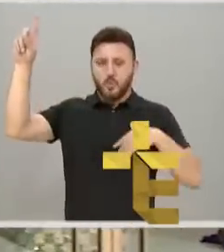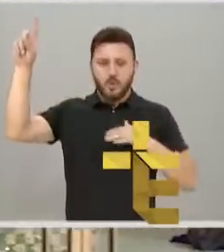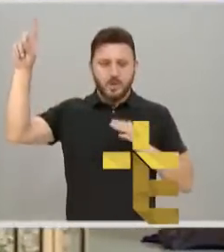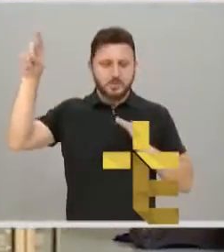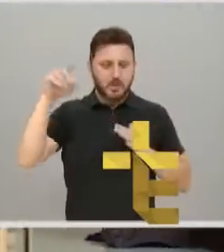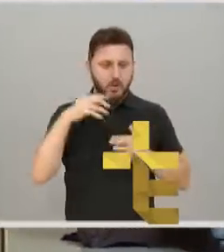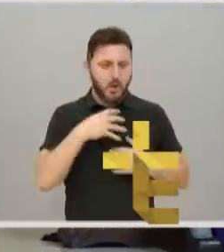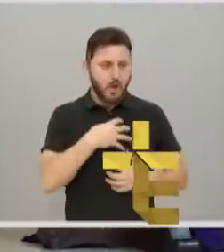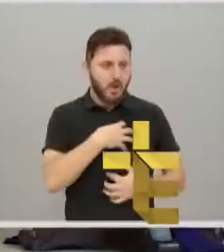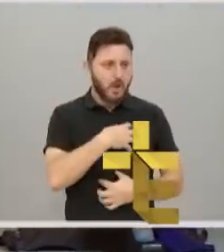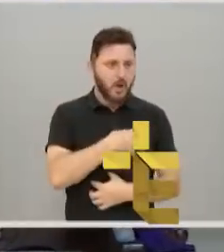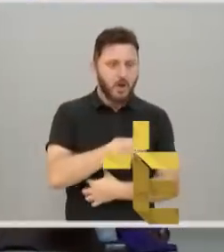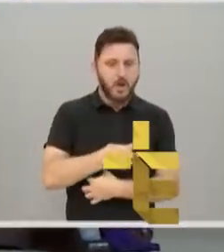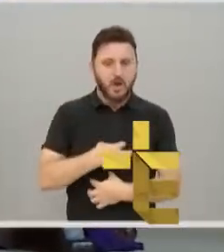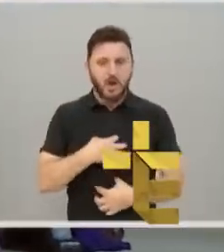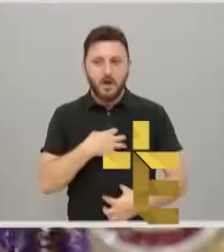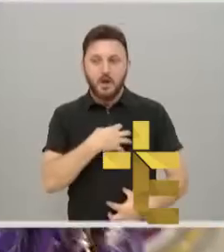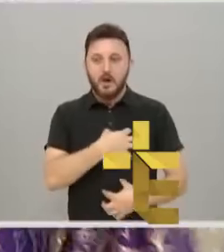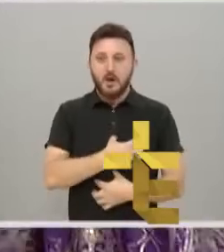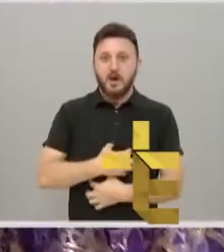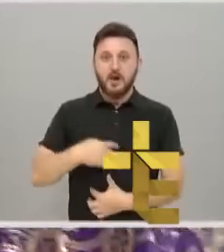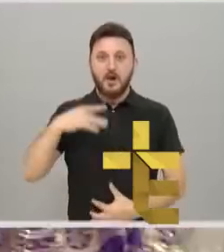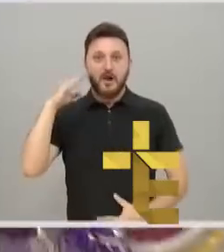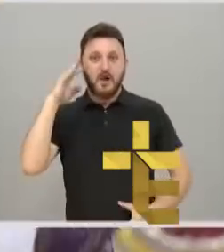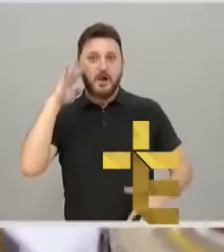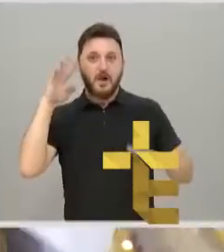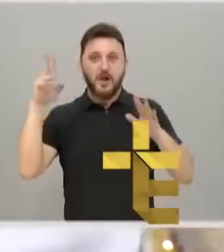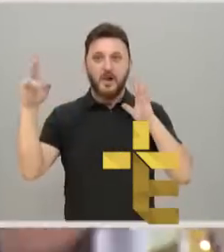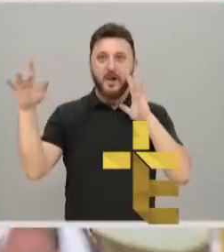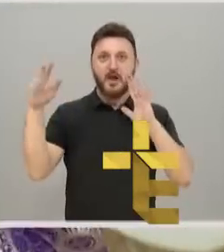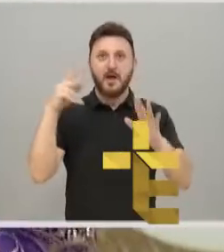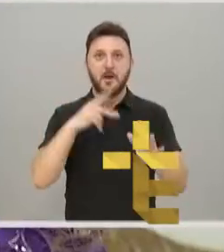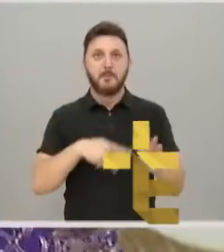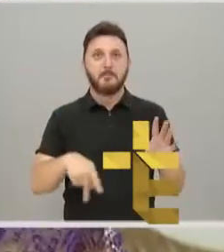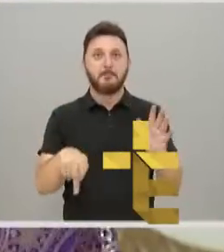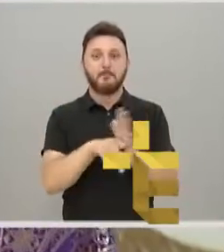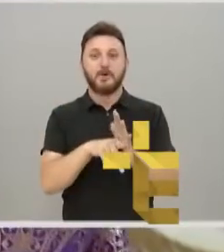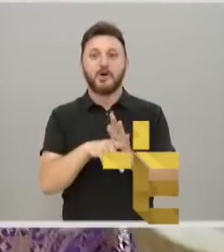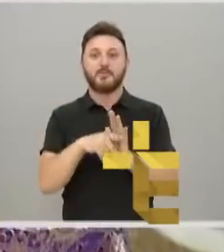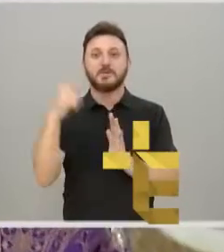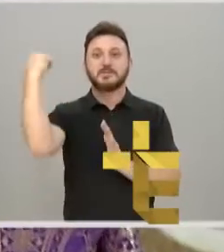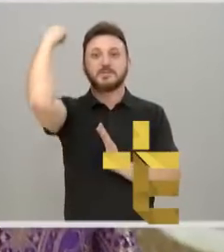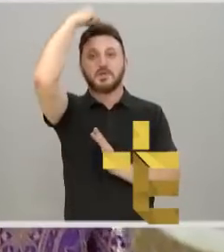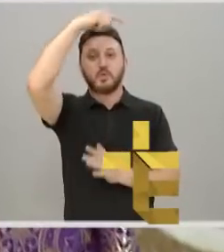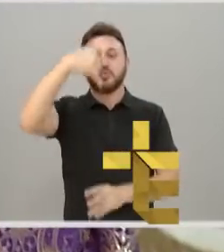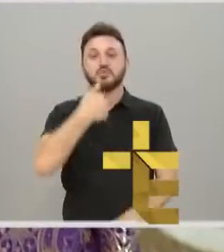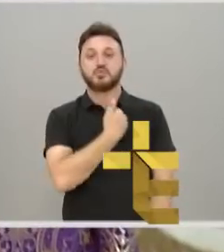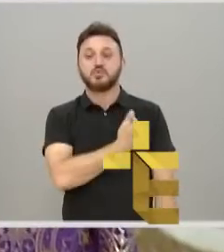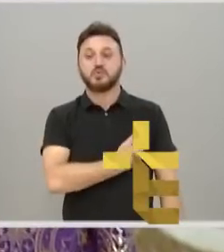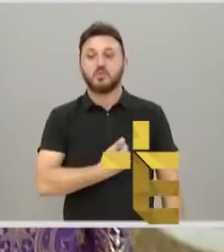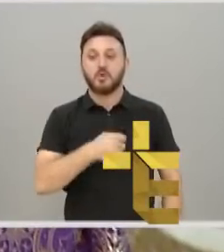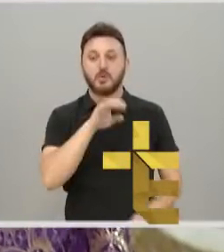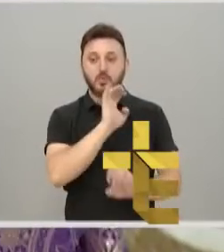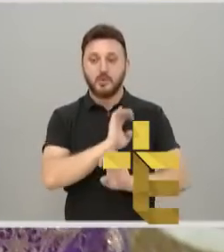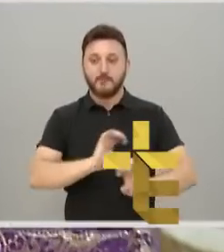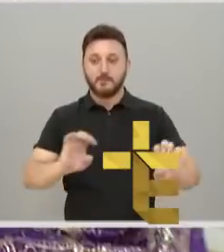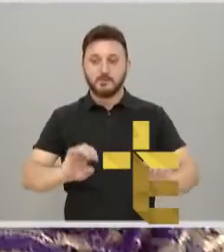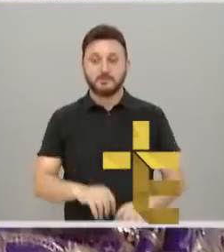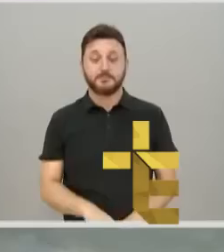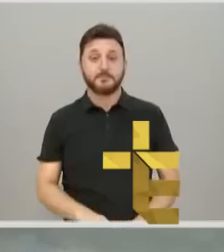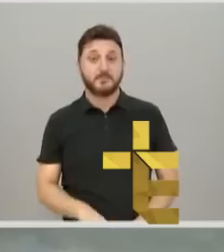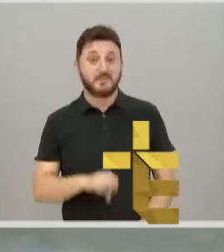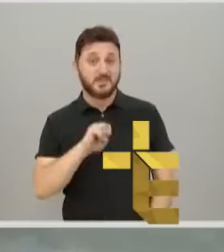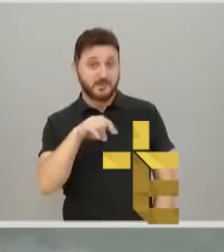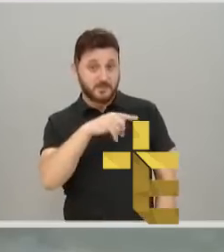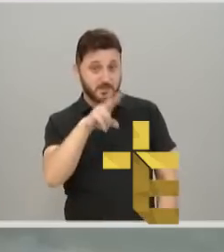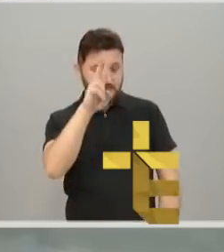essa teologia tão mística, tão própria de São João Evangelista. E se você